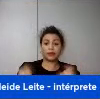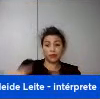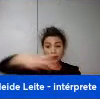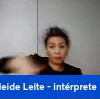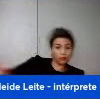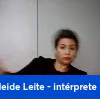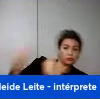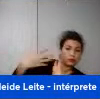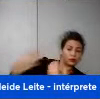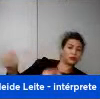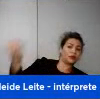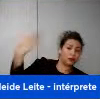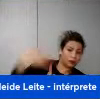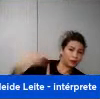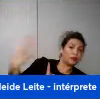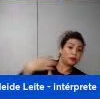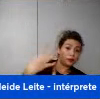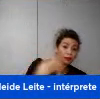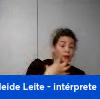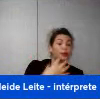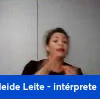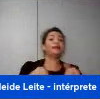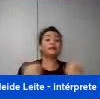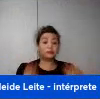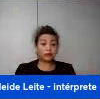ambiente. Então, eu preciso